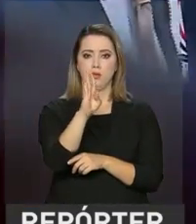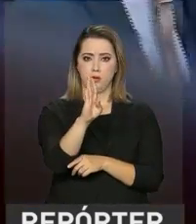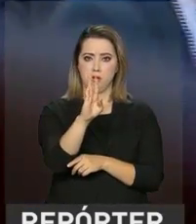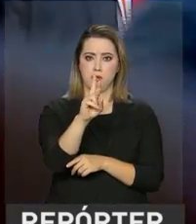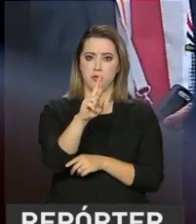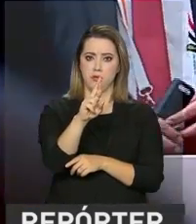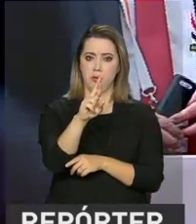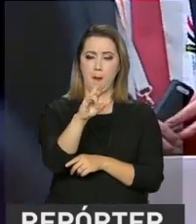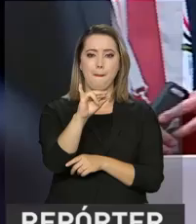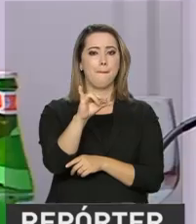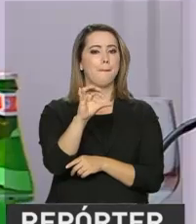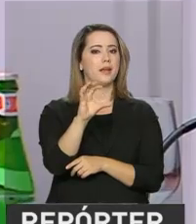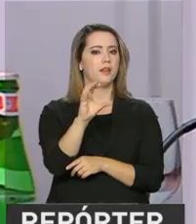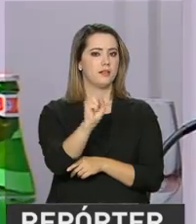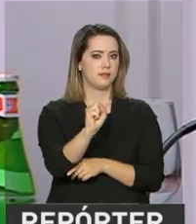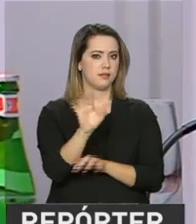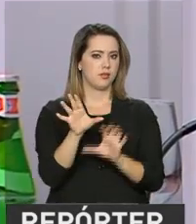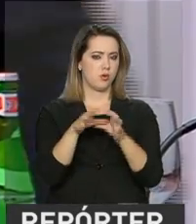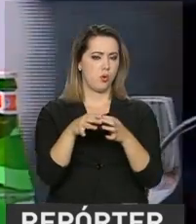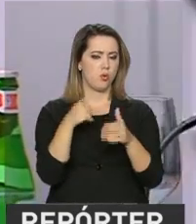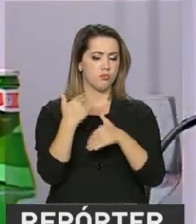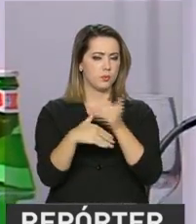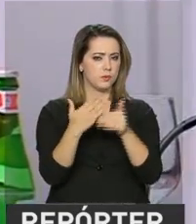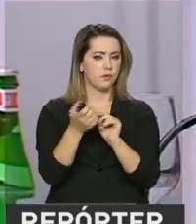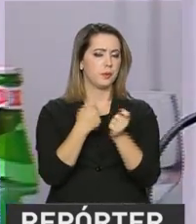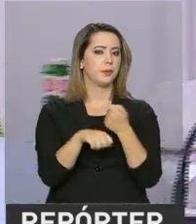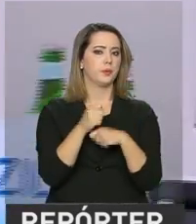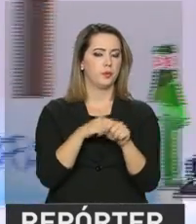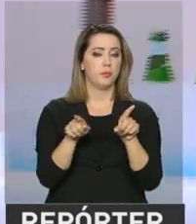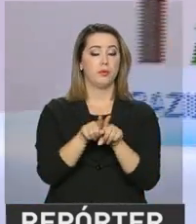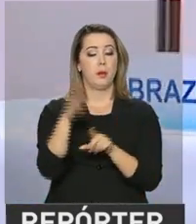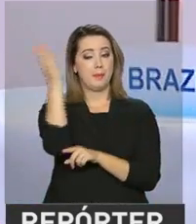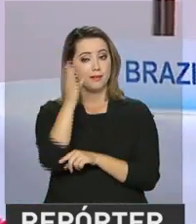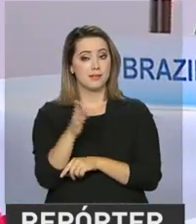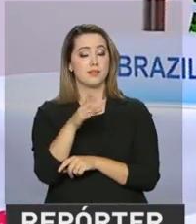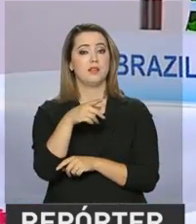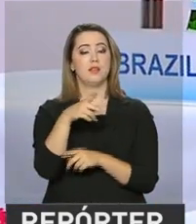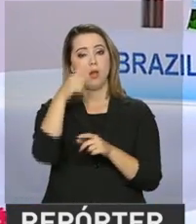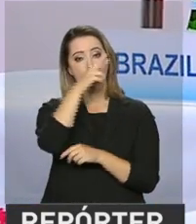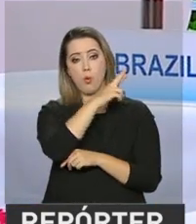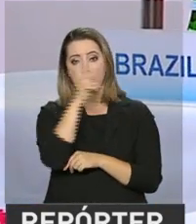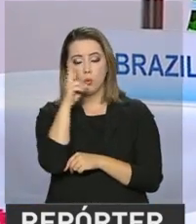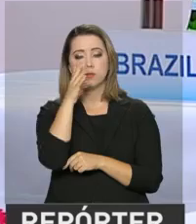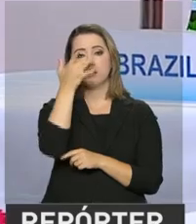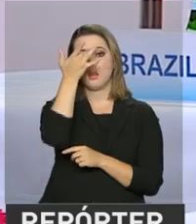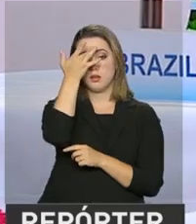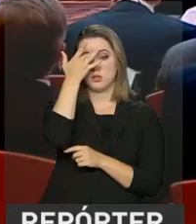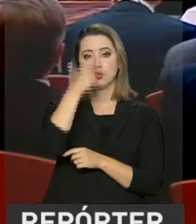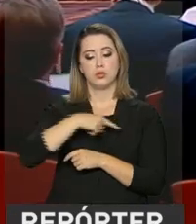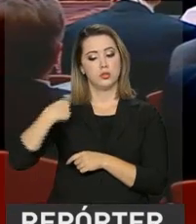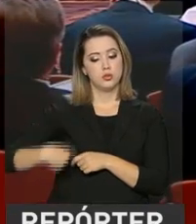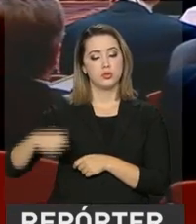principais economias em desenvolvimento do mundo, do qual fazem parte, além do Brasil, Rússia, Índia, China e África do